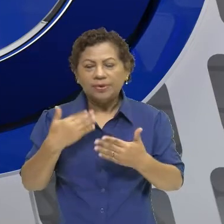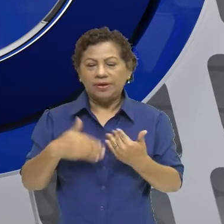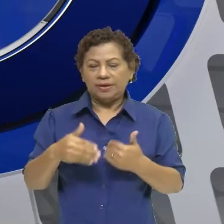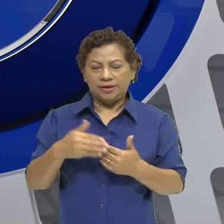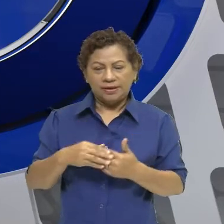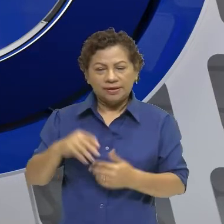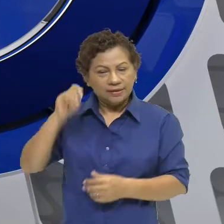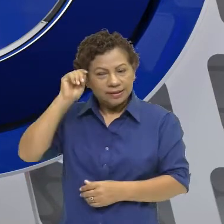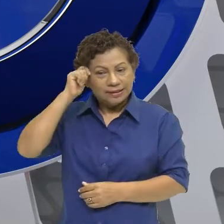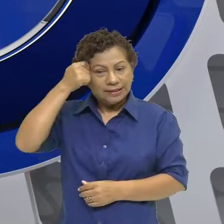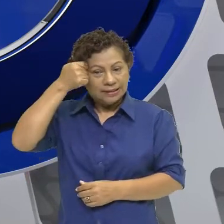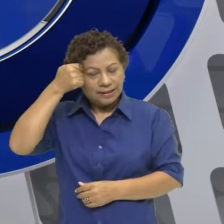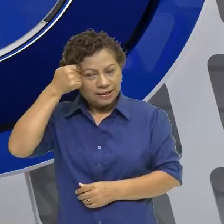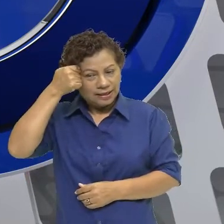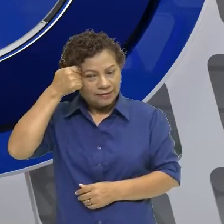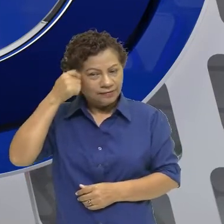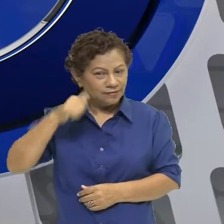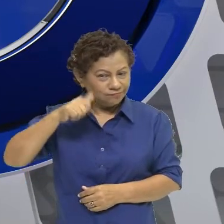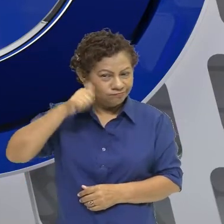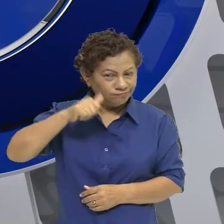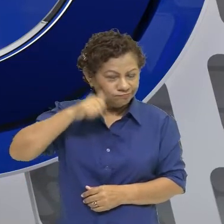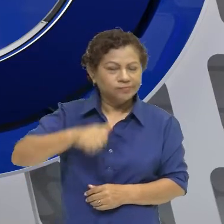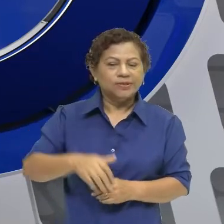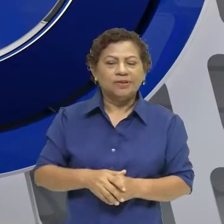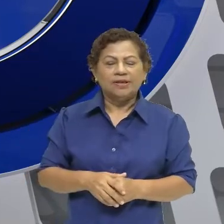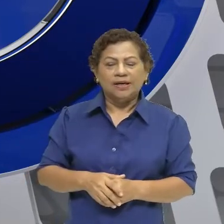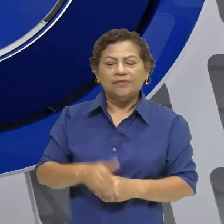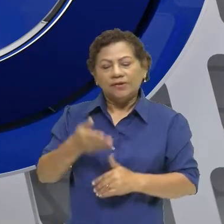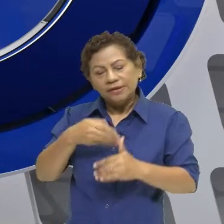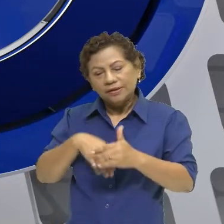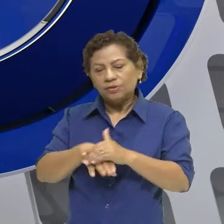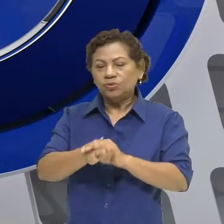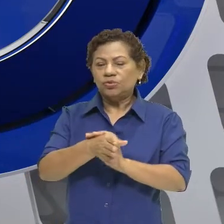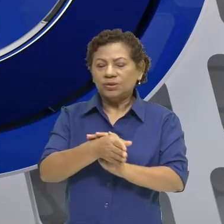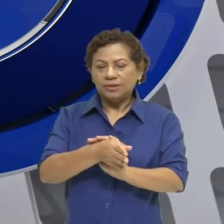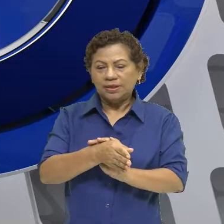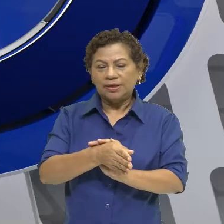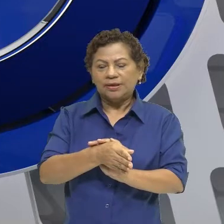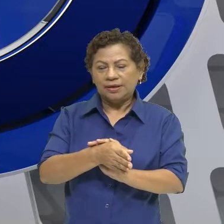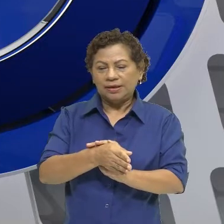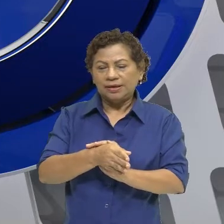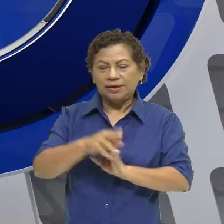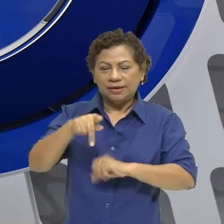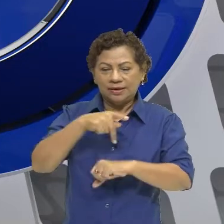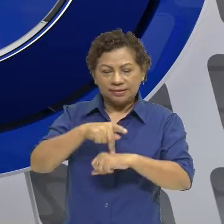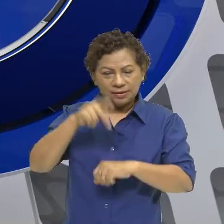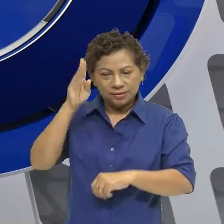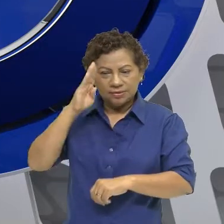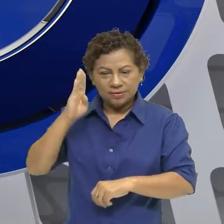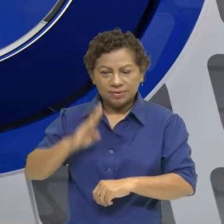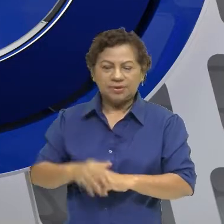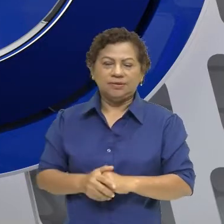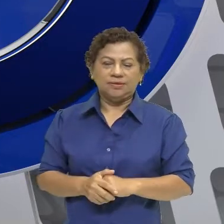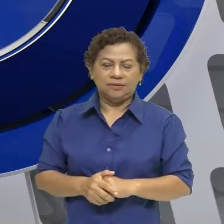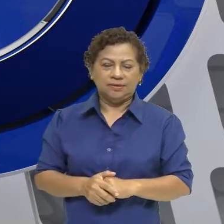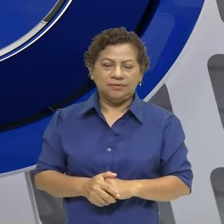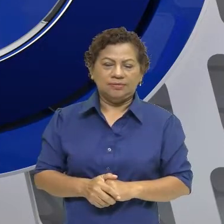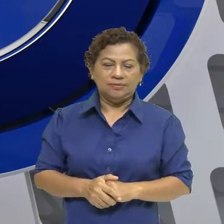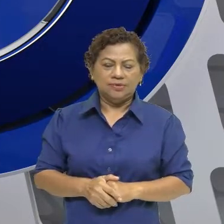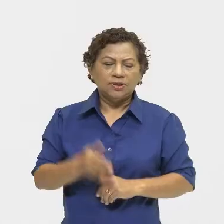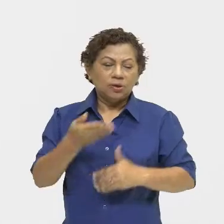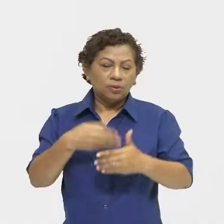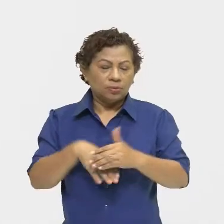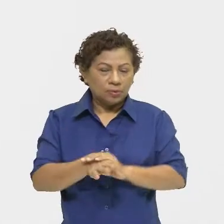culinária africana e ela se inserir nos nossos hábitos culinários. São exemplos culinários de influência africana: